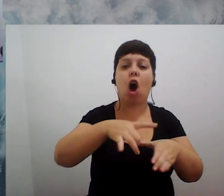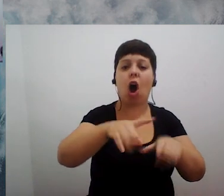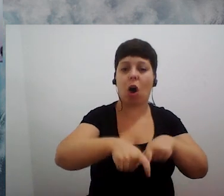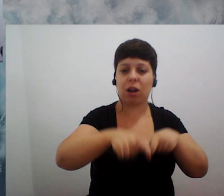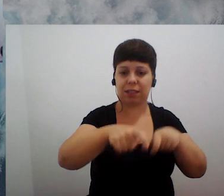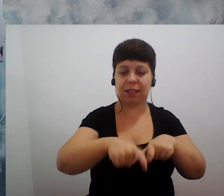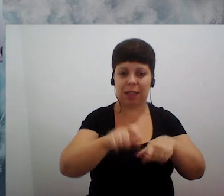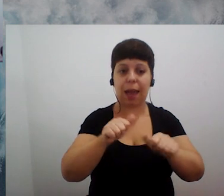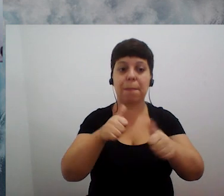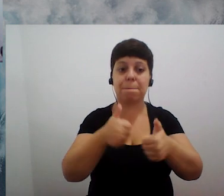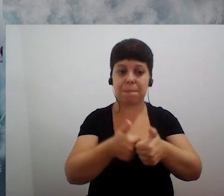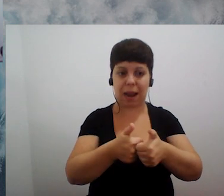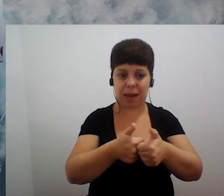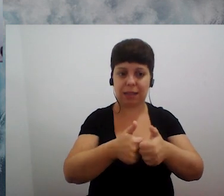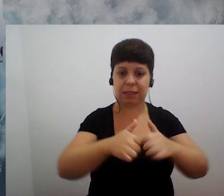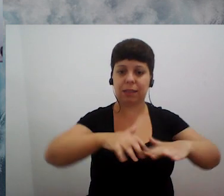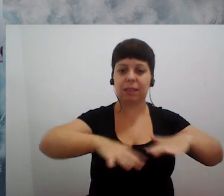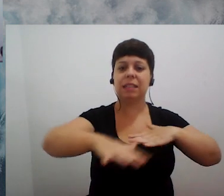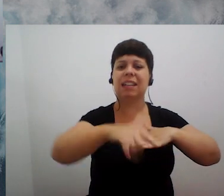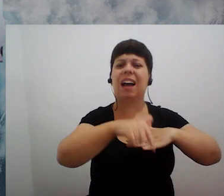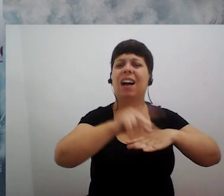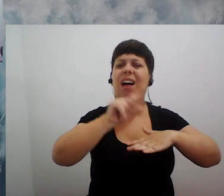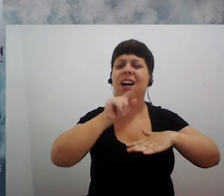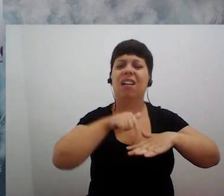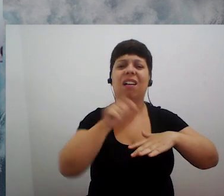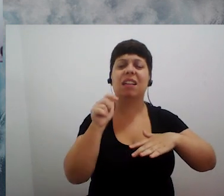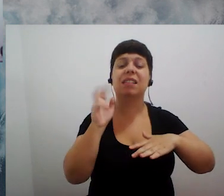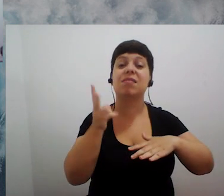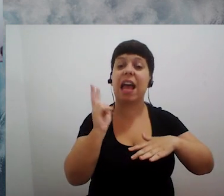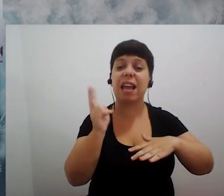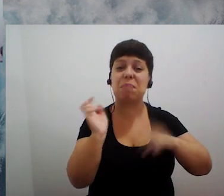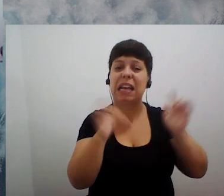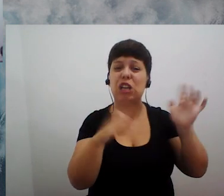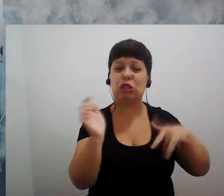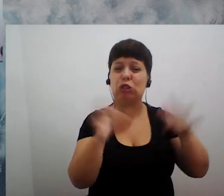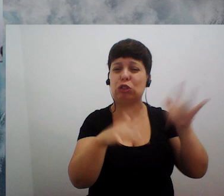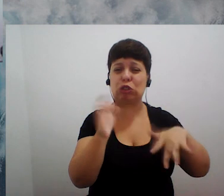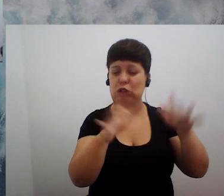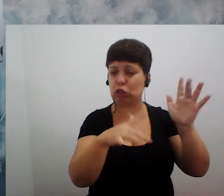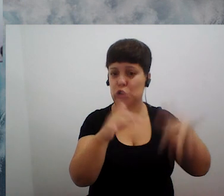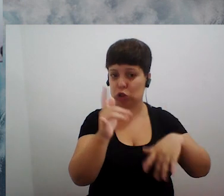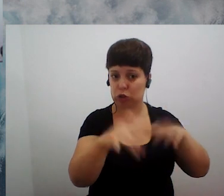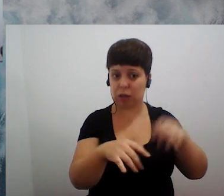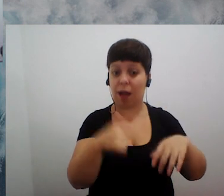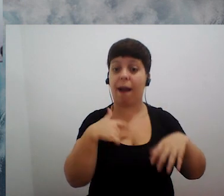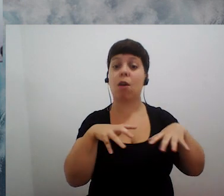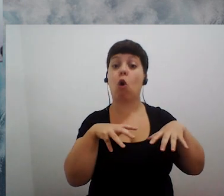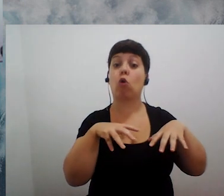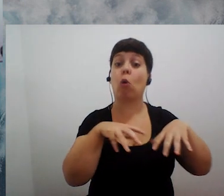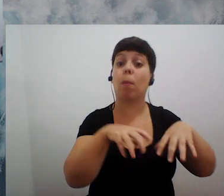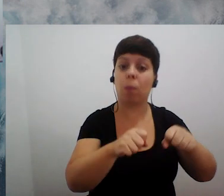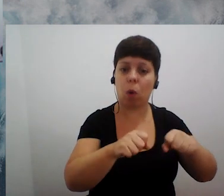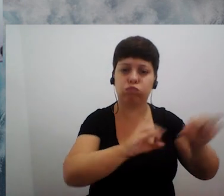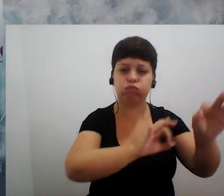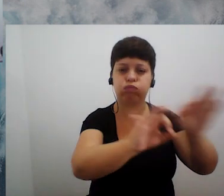da horta onde a gente está é uma área próxima ao remanescente e há anos o local sofria com descarte irregular de resíduos. E aí a gente